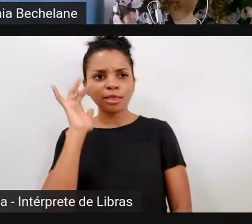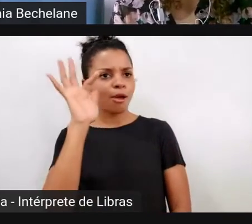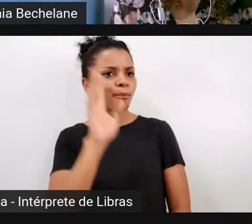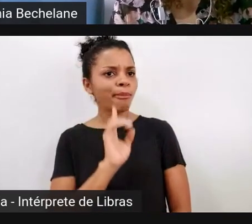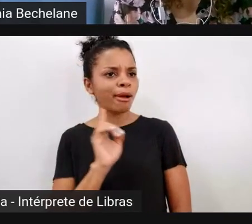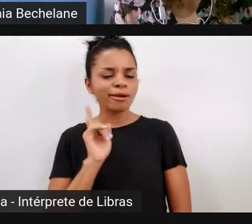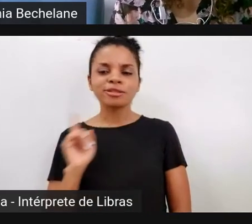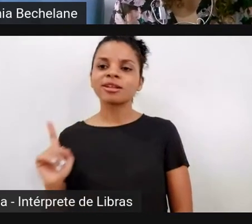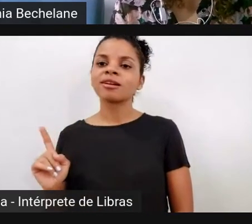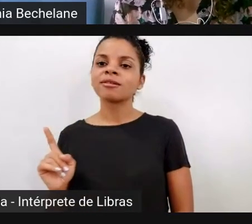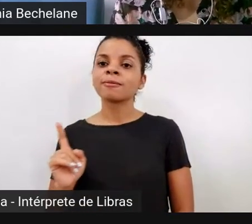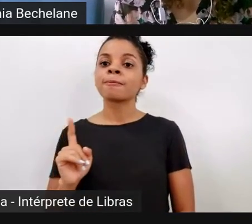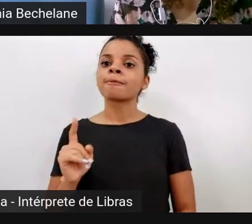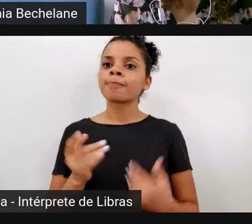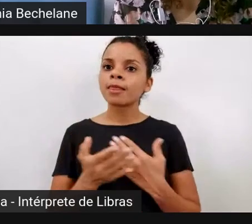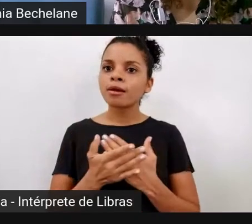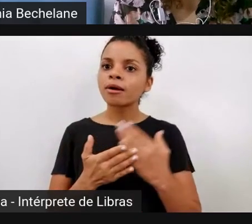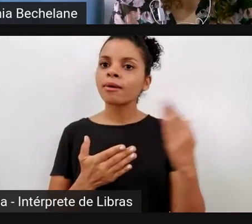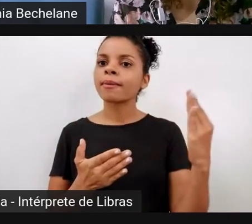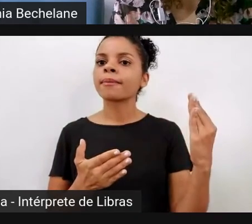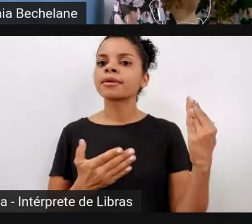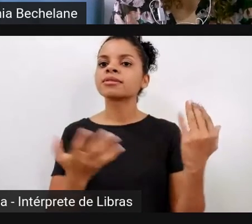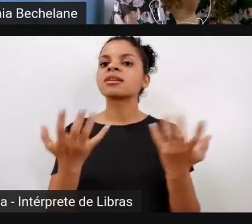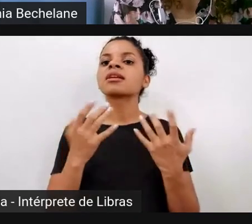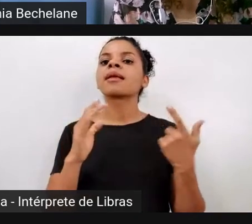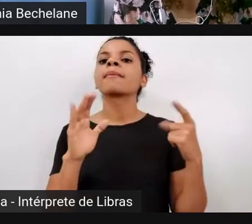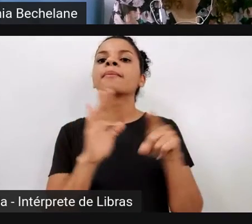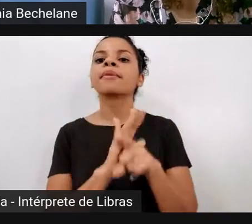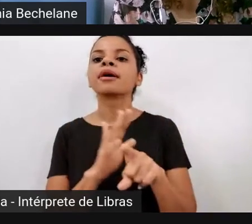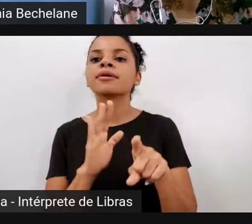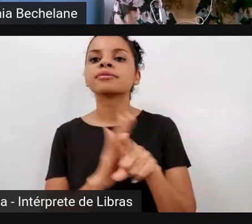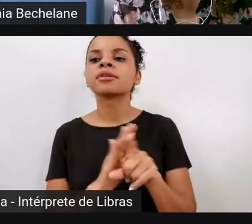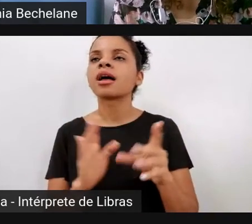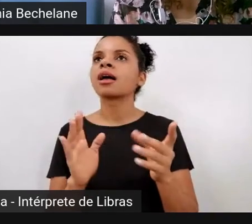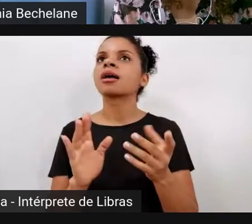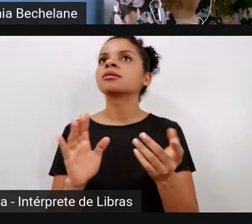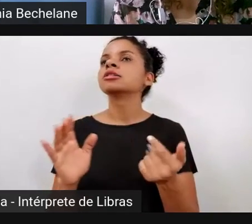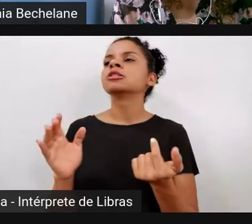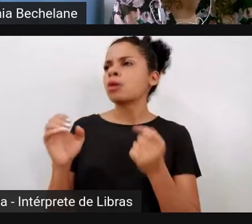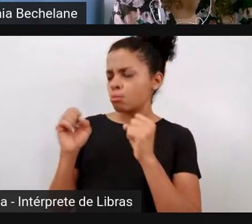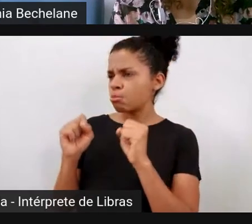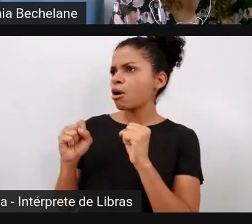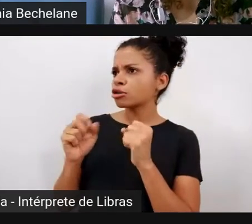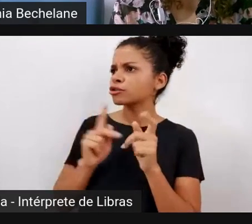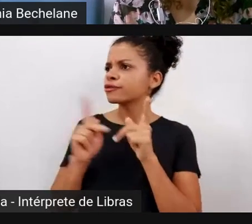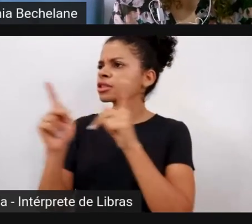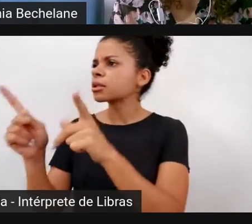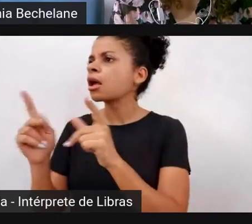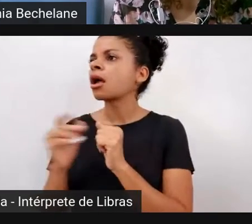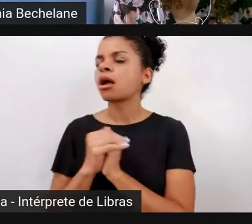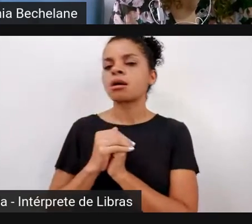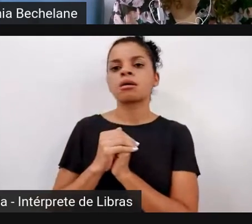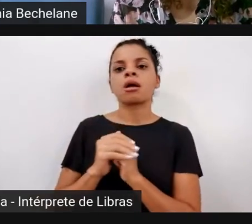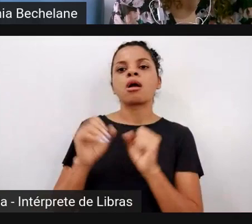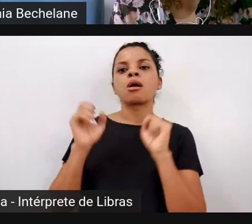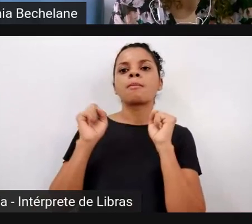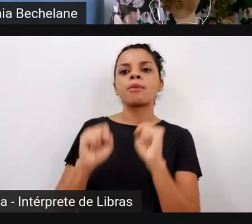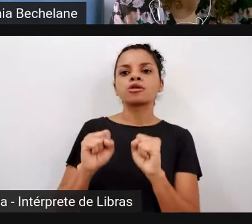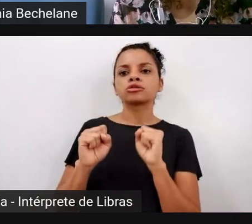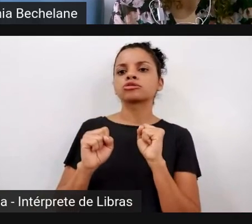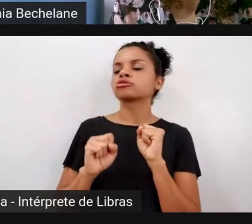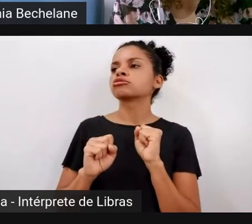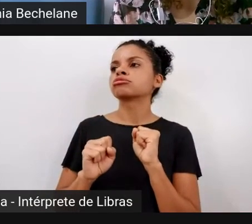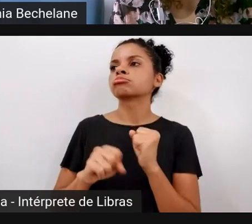fazer perguntas e querer, por exemplo, poxa, posso visitar? Posso estagiar? Posso trabalhar? Posso participar